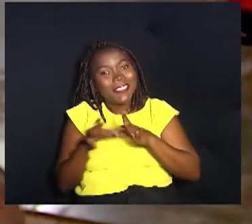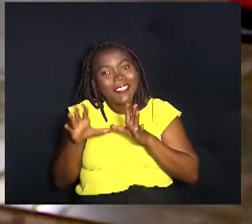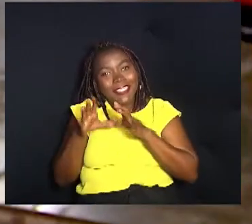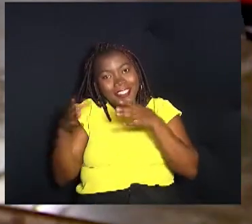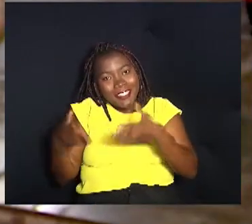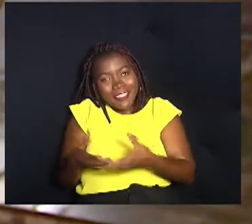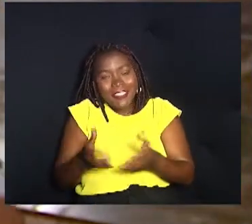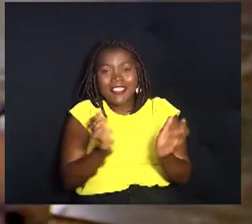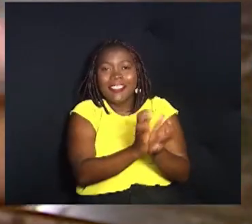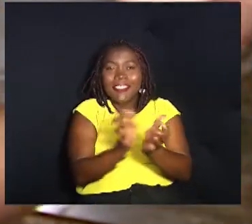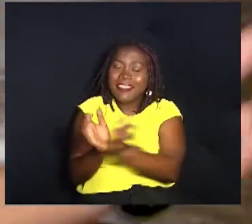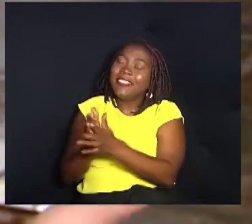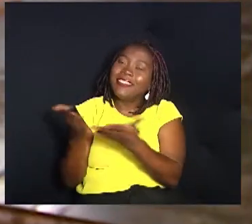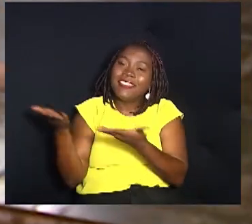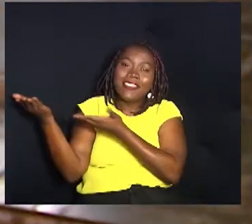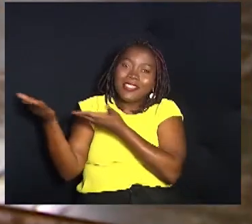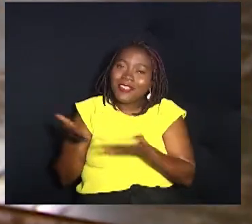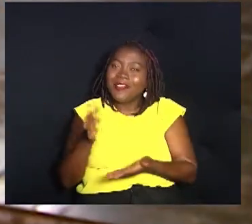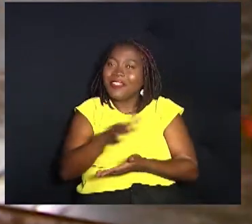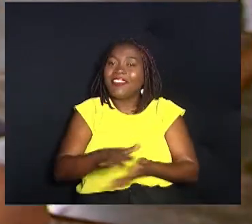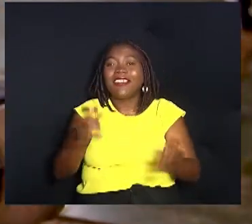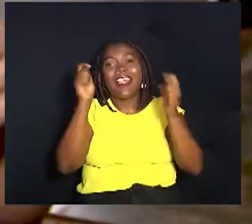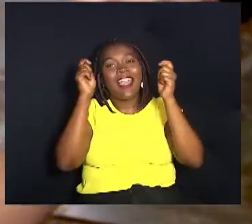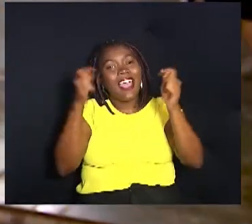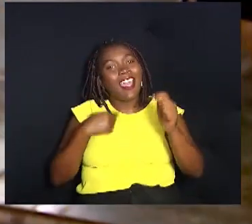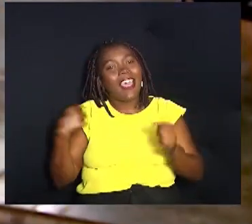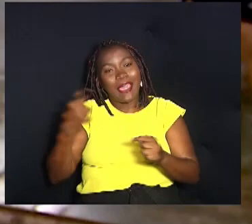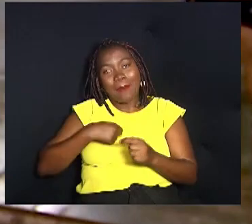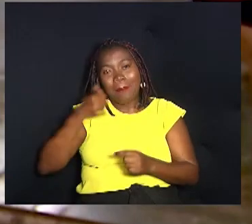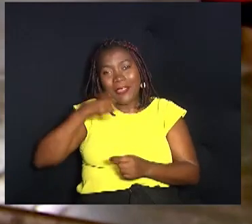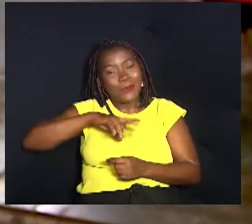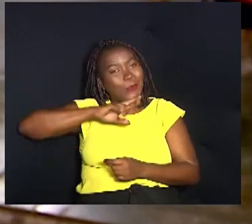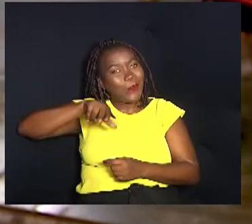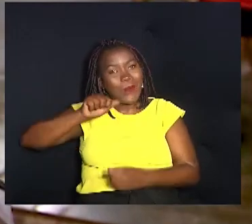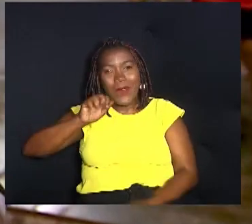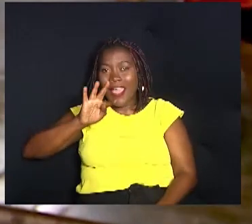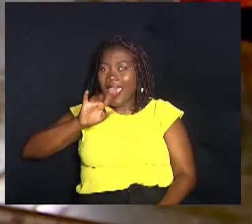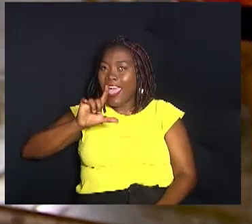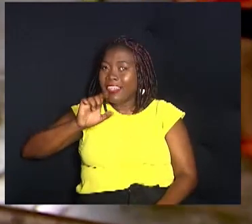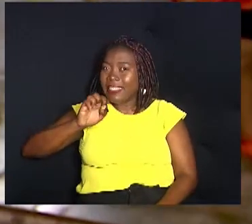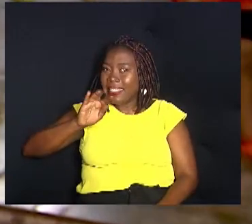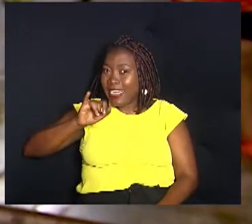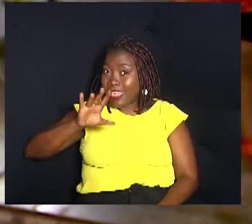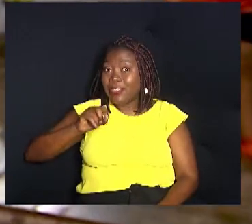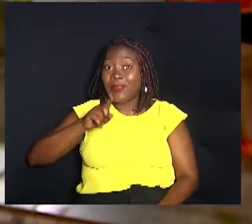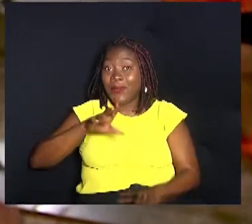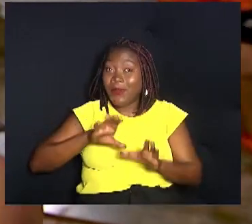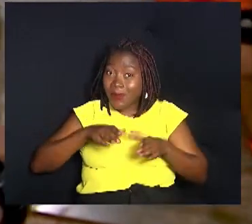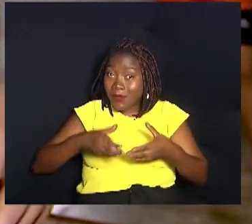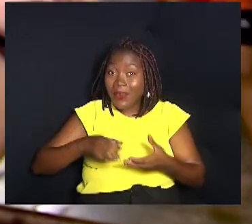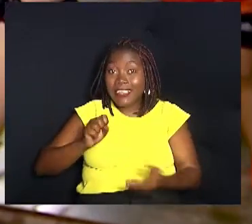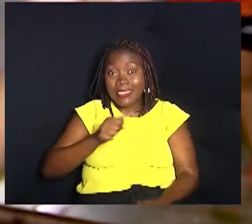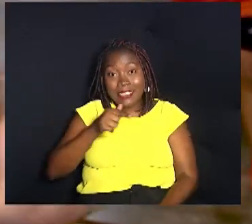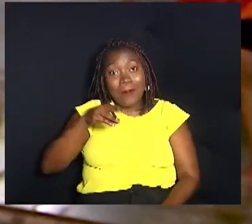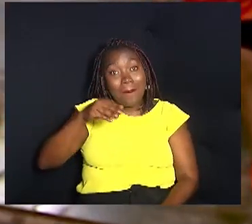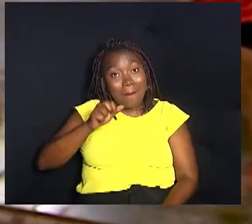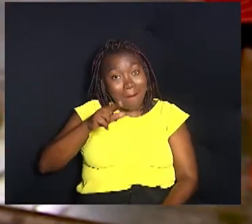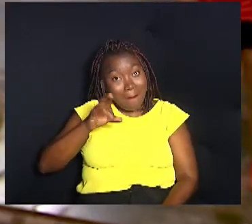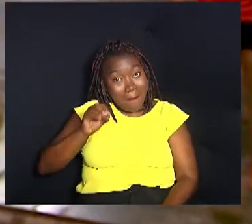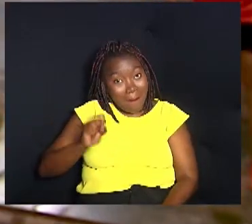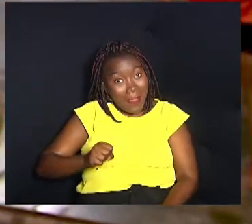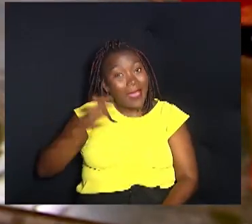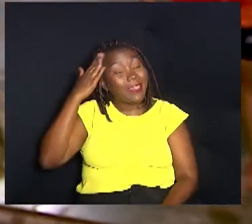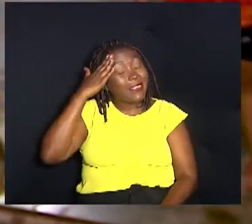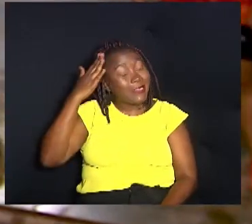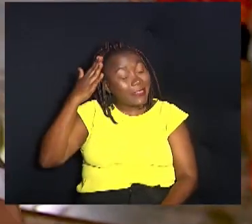Então convoco todos vocês para torcer por nossas meninas, né? Não é o Atlético, né? É a comunidade do São Marcos. A gente sabe o quanto é isso